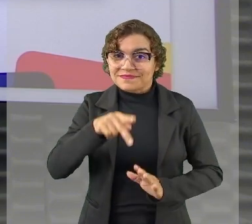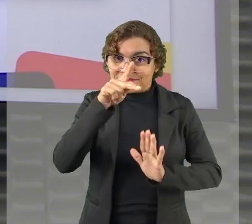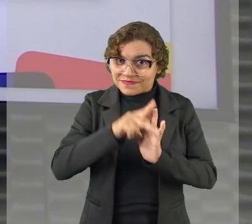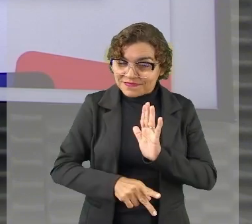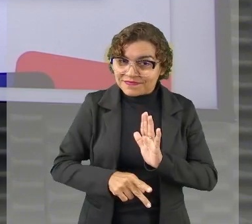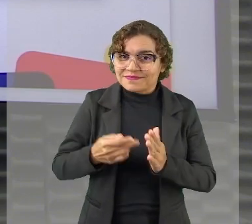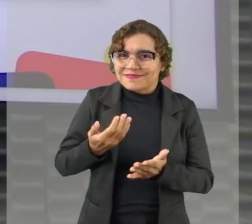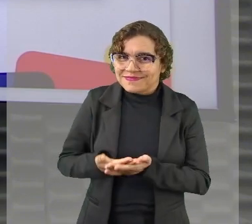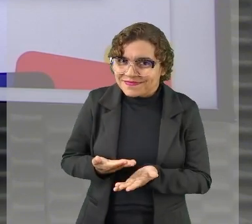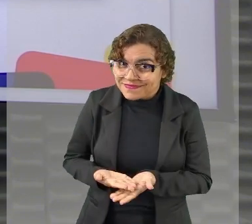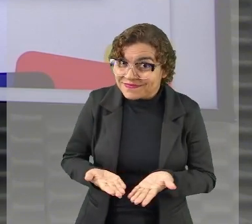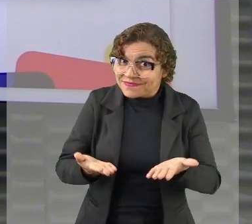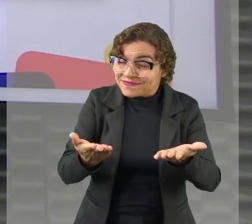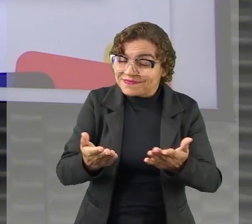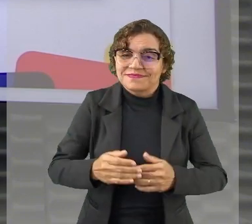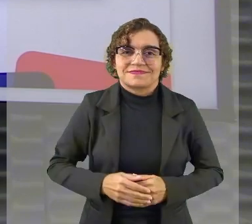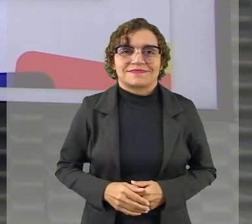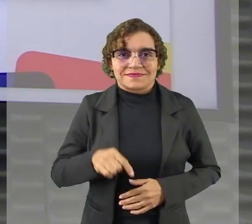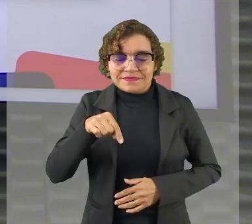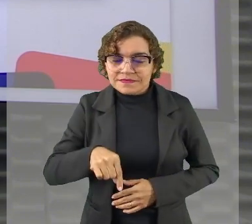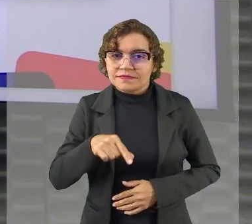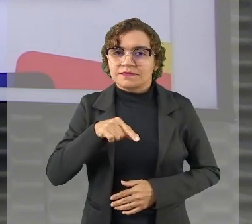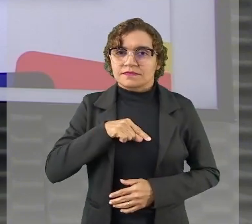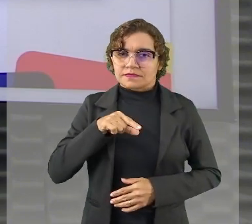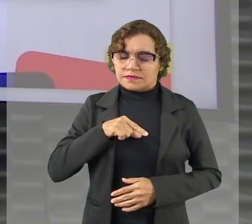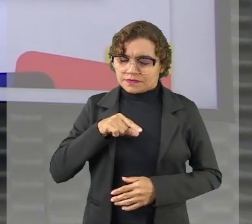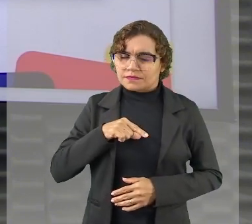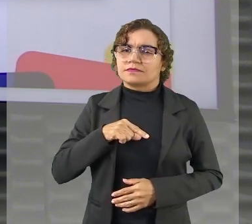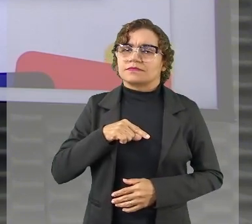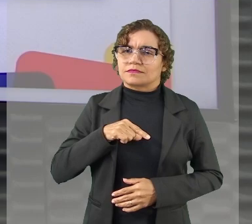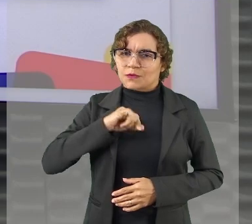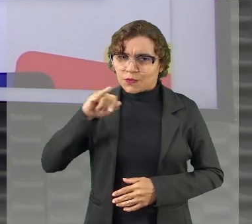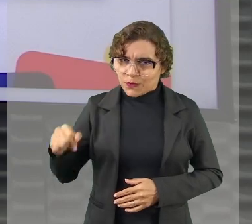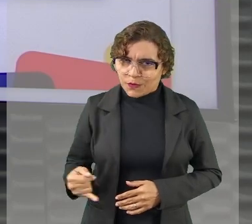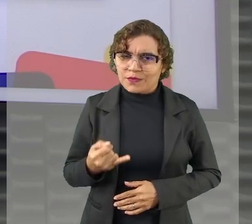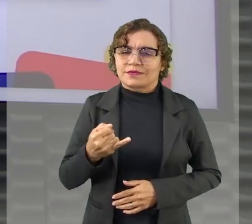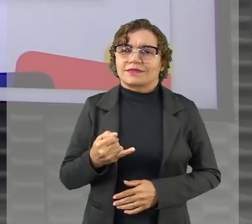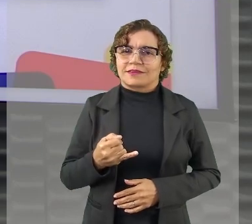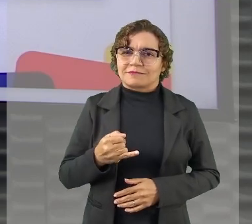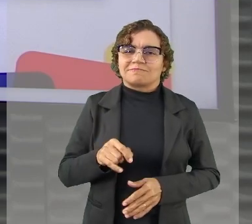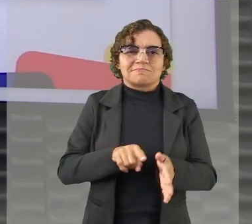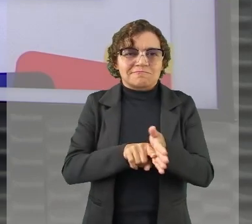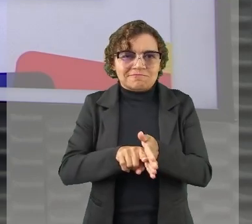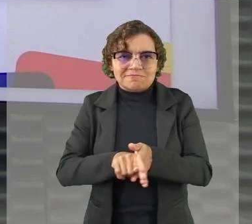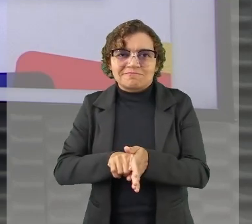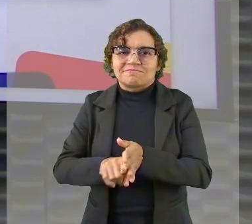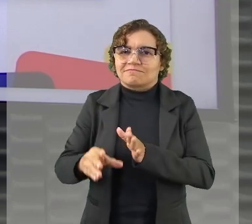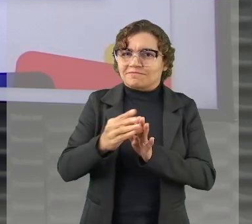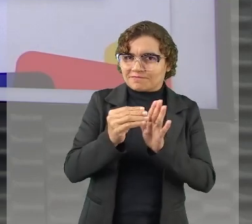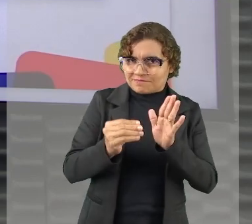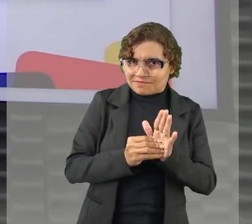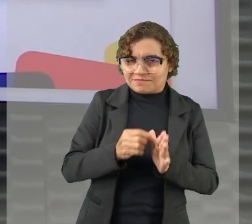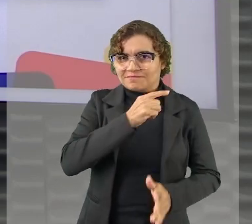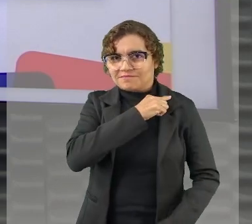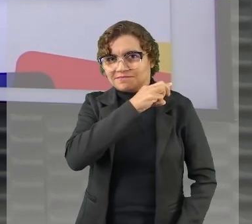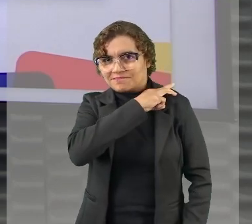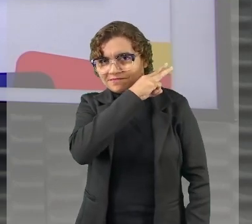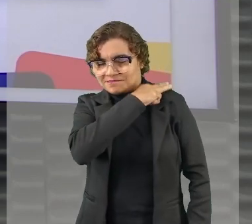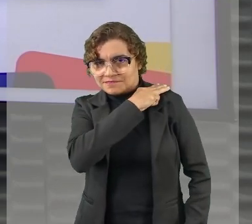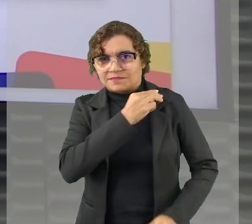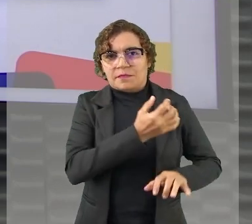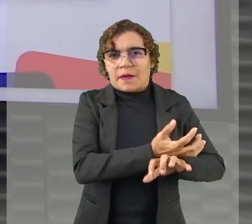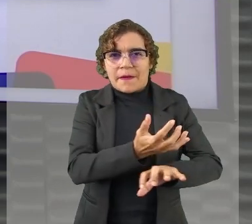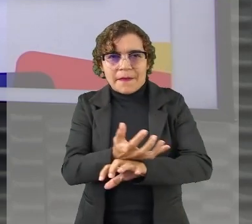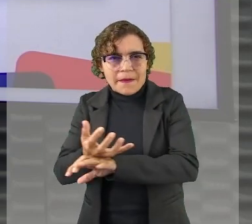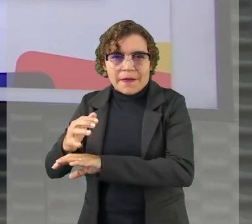projeto Estudaê. Aqui vocês têm a possibilidade de acessar todos os conteúdos do ensino médio, de todas as